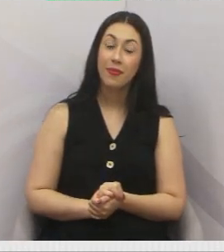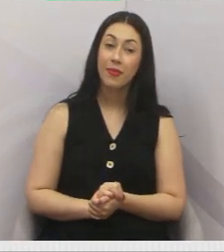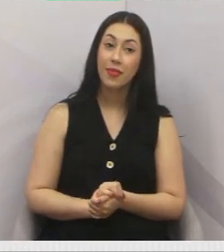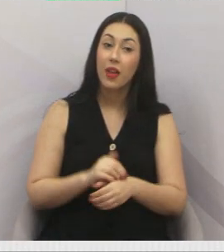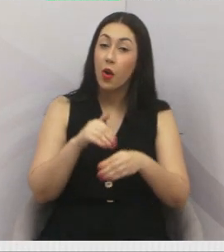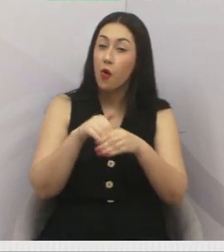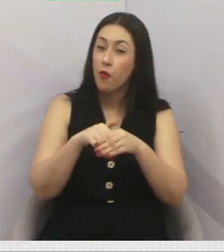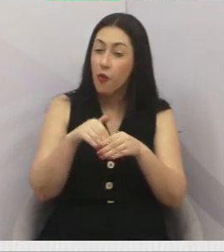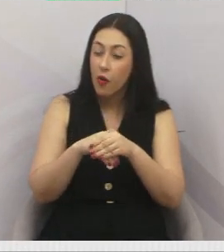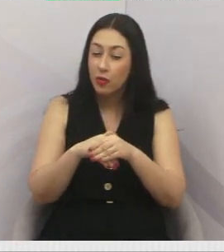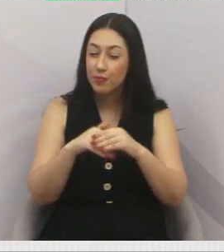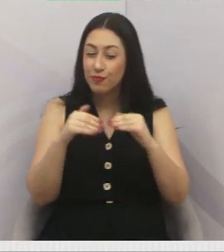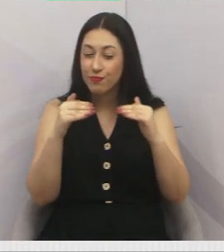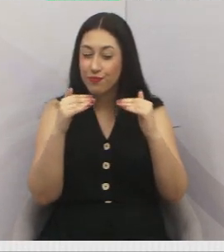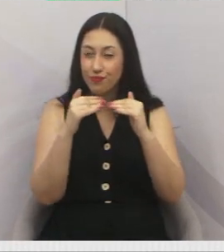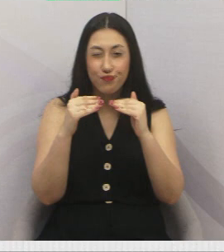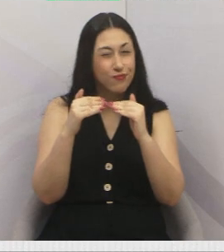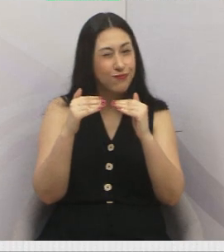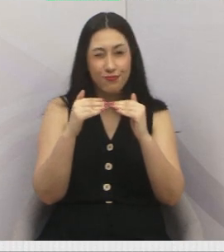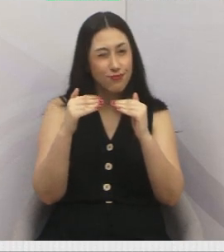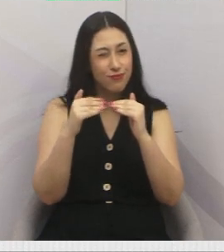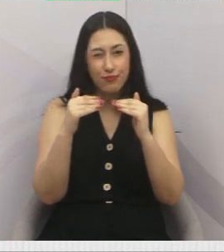parcialmente inconclusivo, tá?